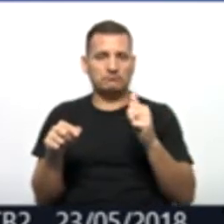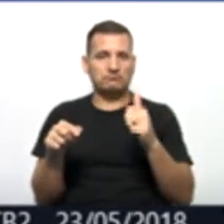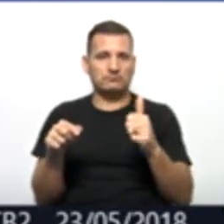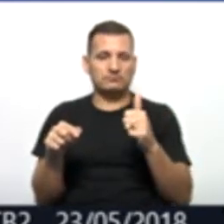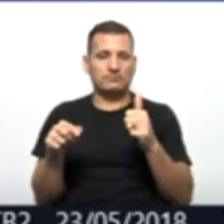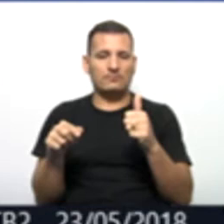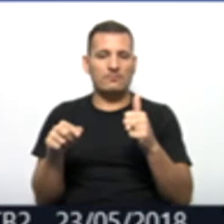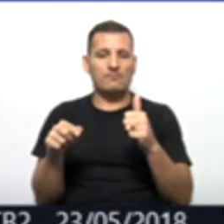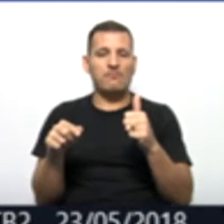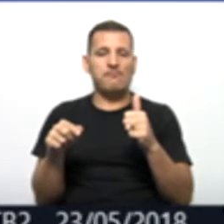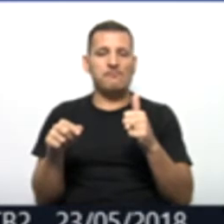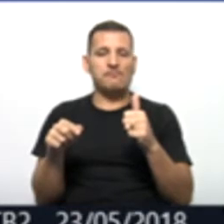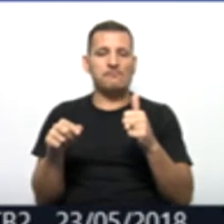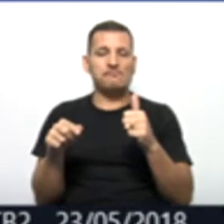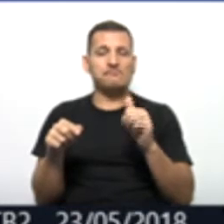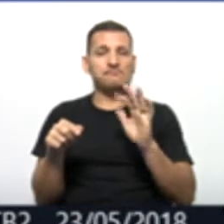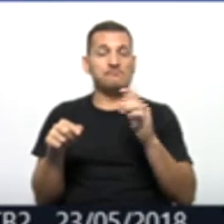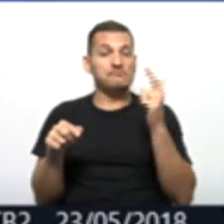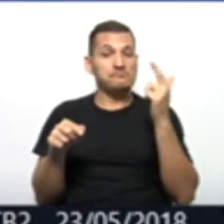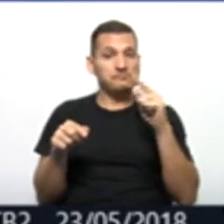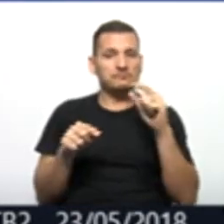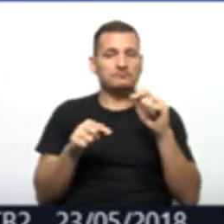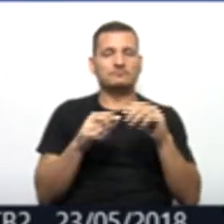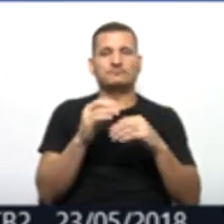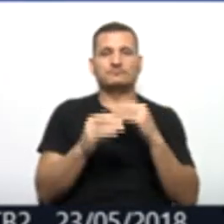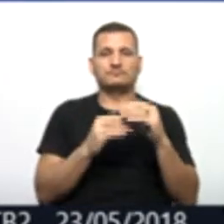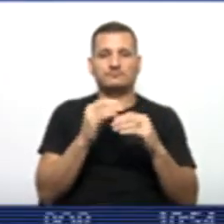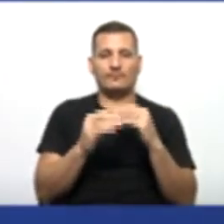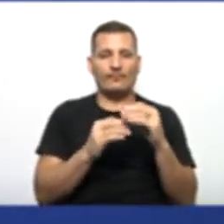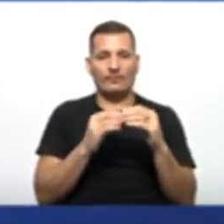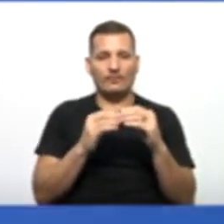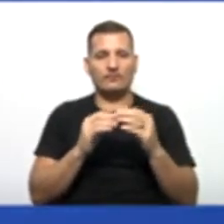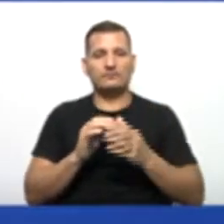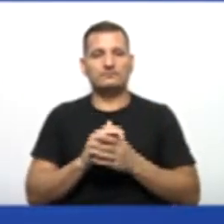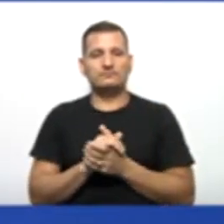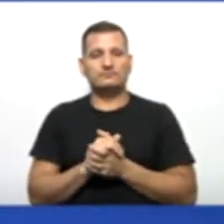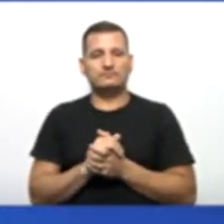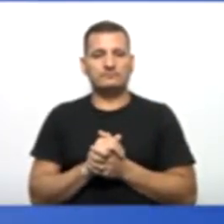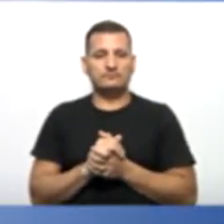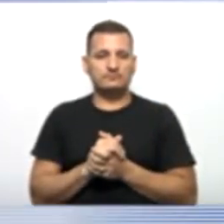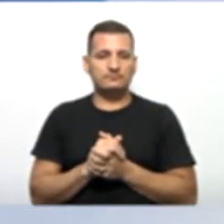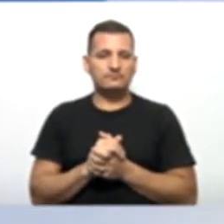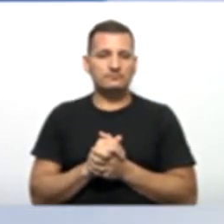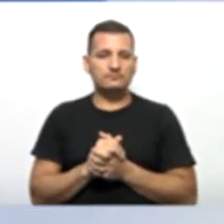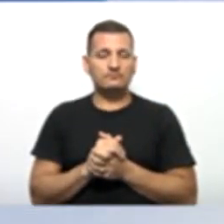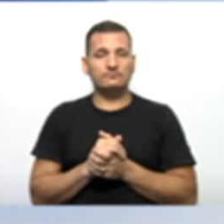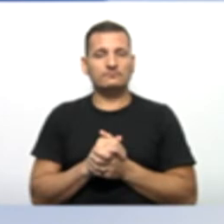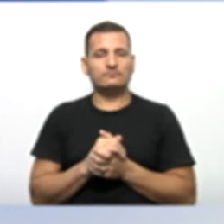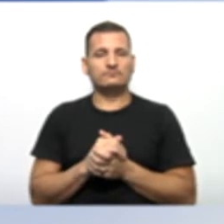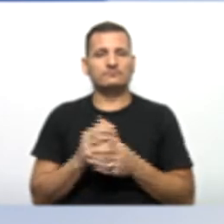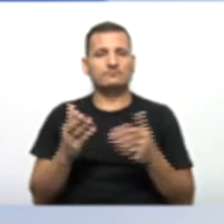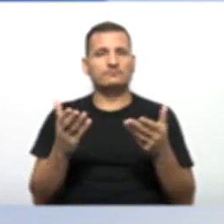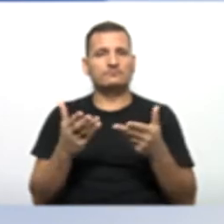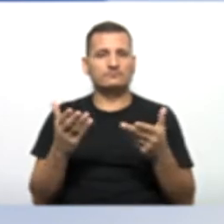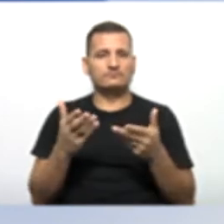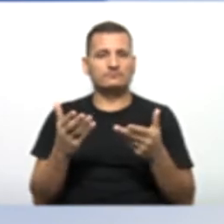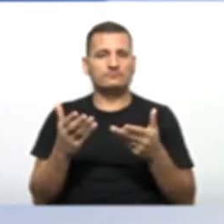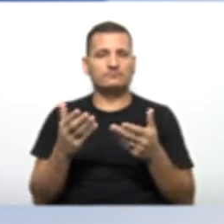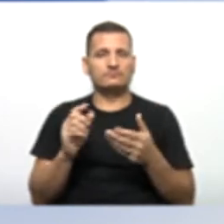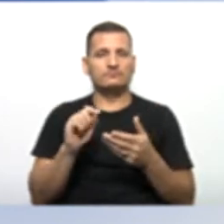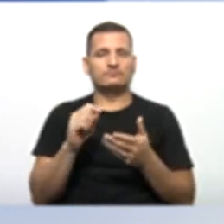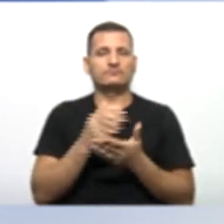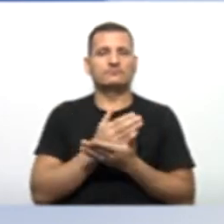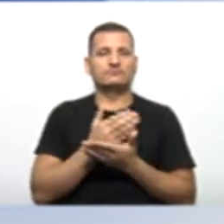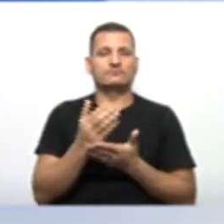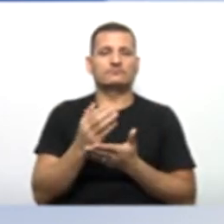eu consigo rodar o meu banco de dados a segunda parte que é o que nós vamos fazer agora é iniciar